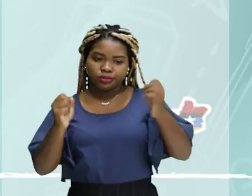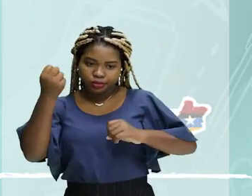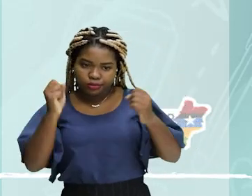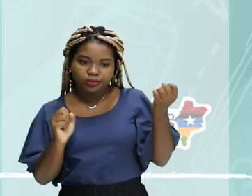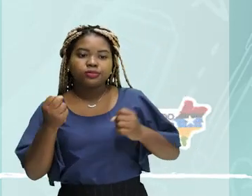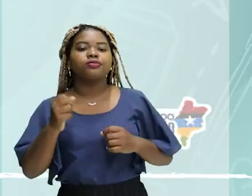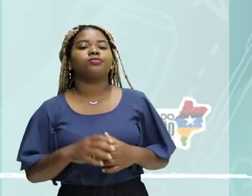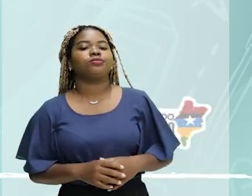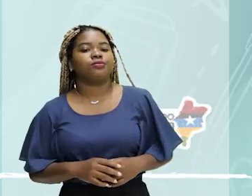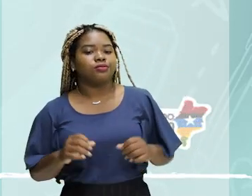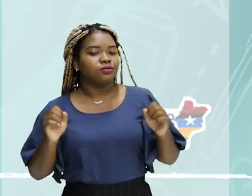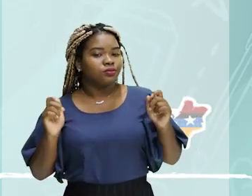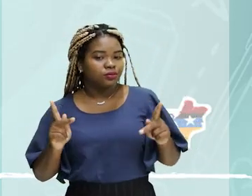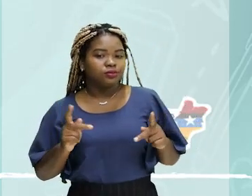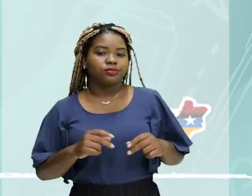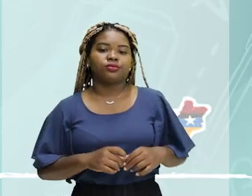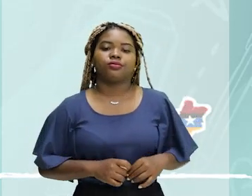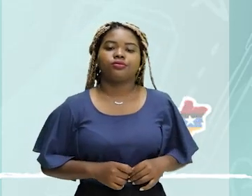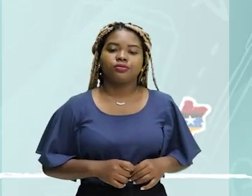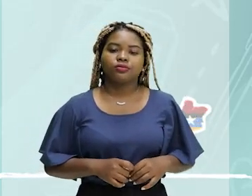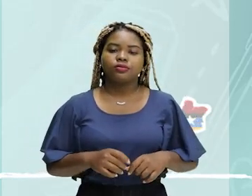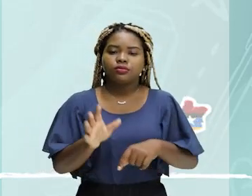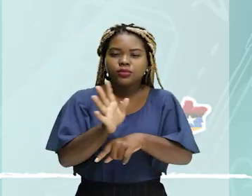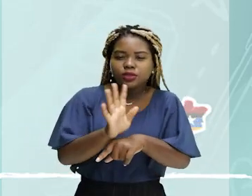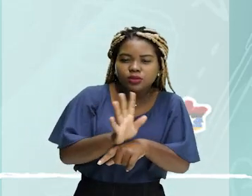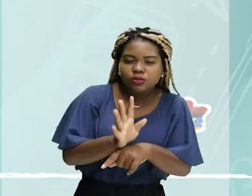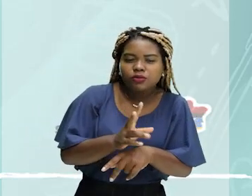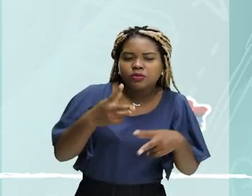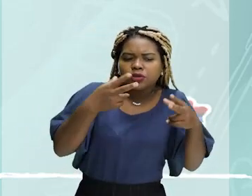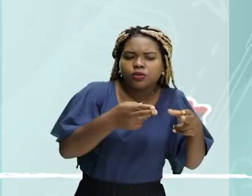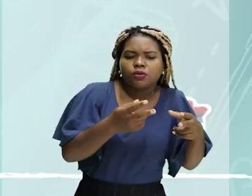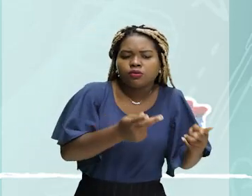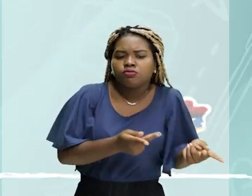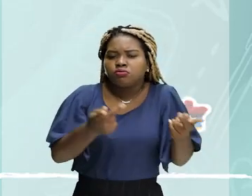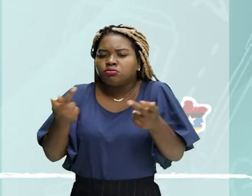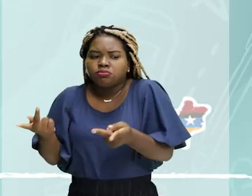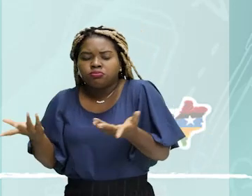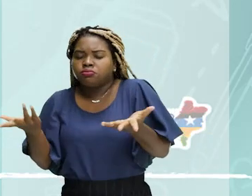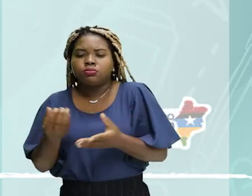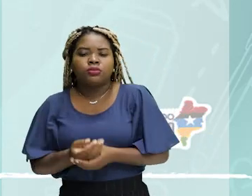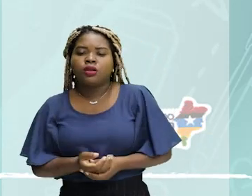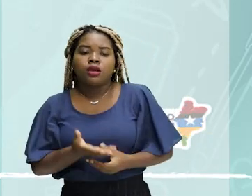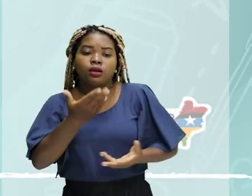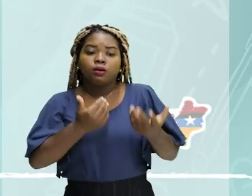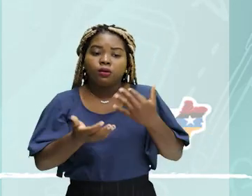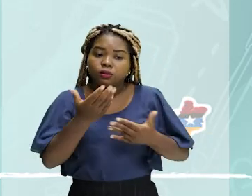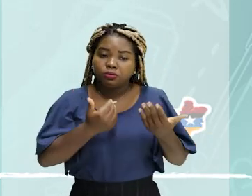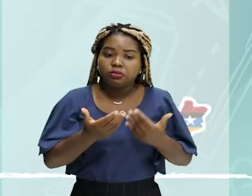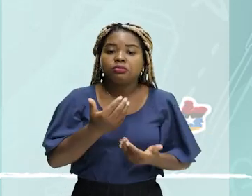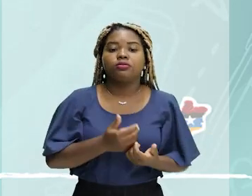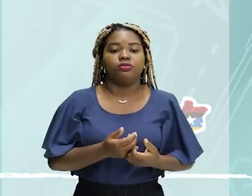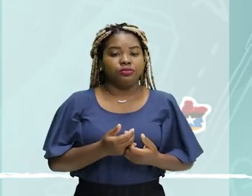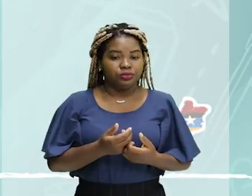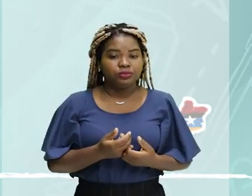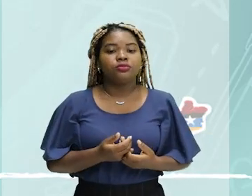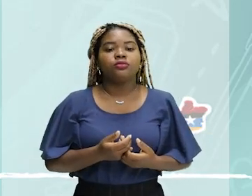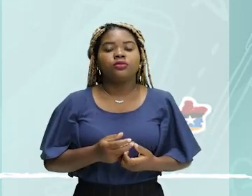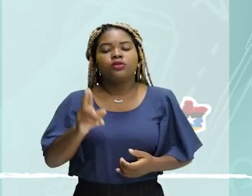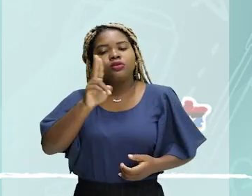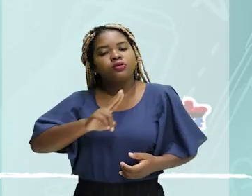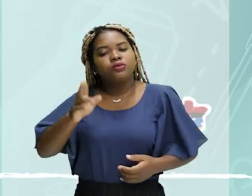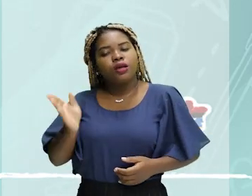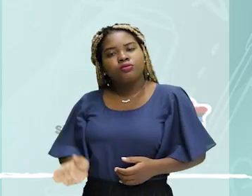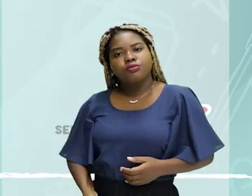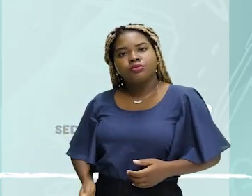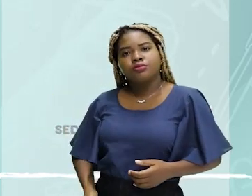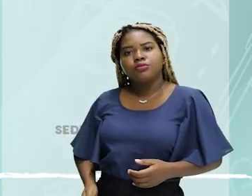ler o mesmo jornal que os outros 200 mil assinantes, comer o mesmo molho de tomate industrializado e usar uma calça jeans do mesmo modelo do seu